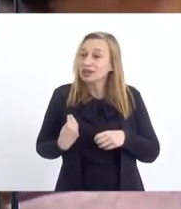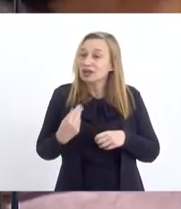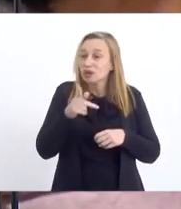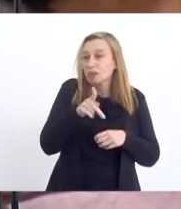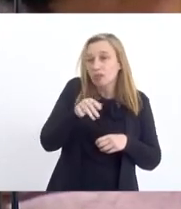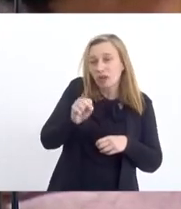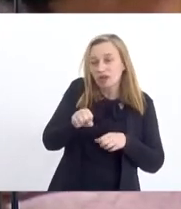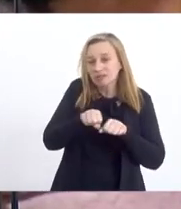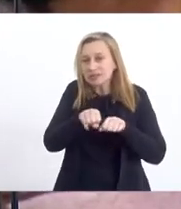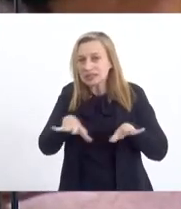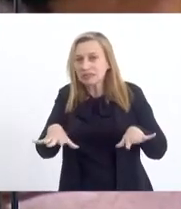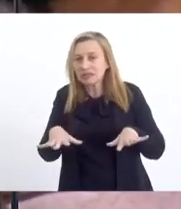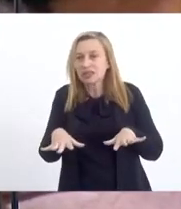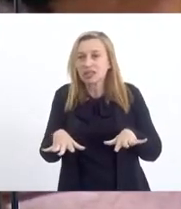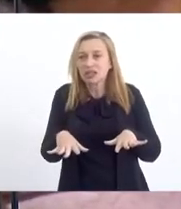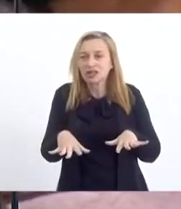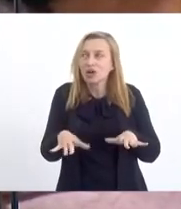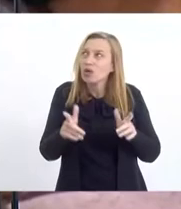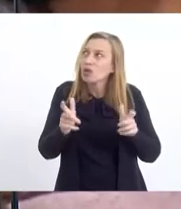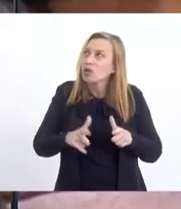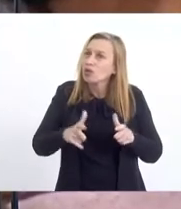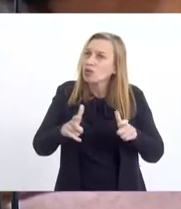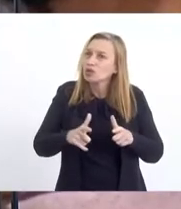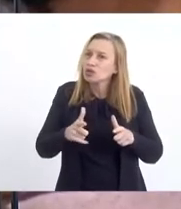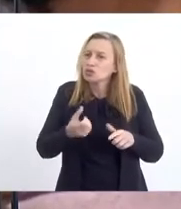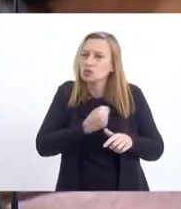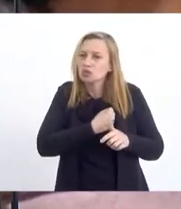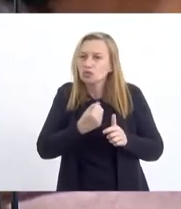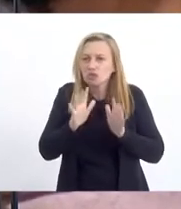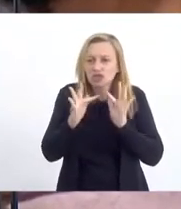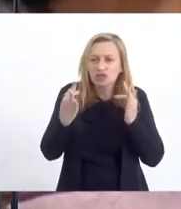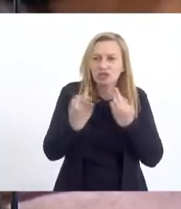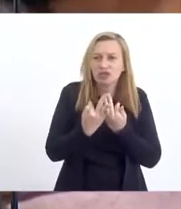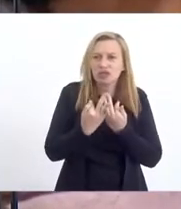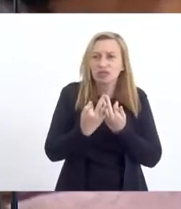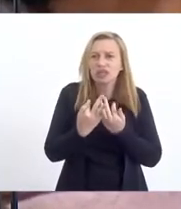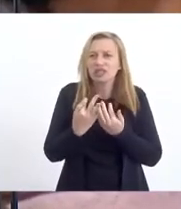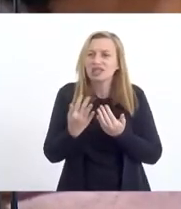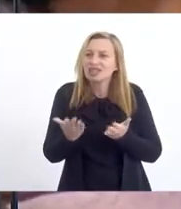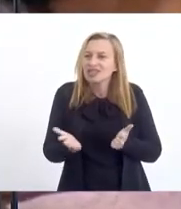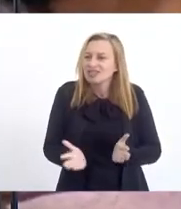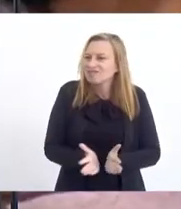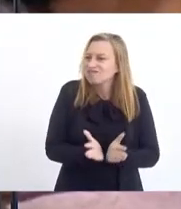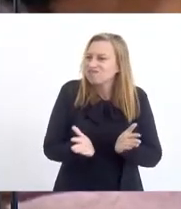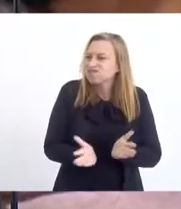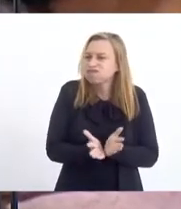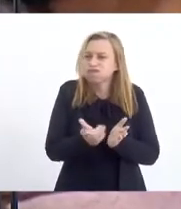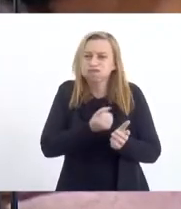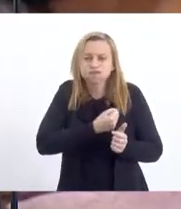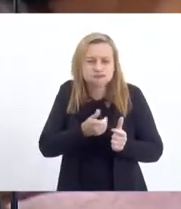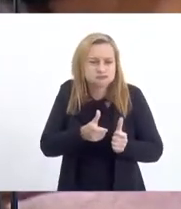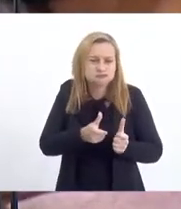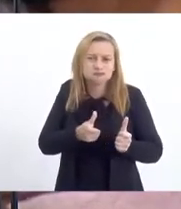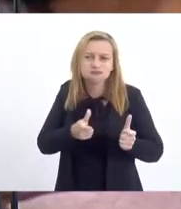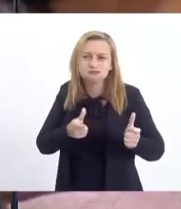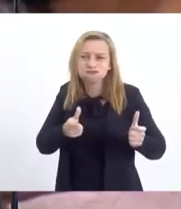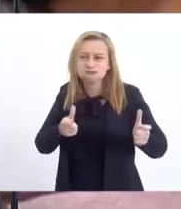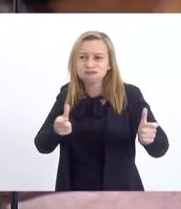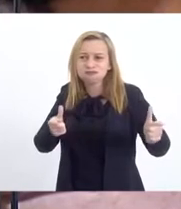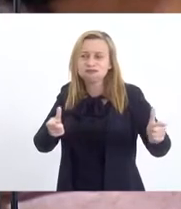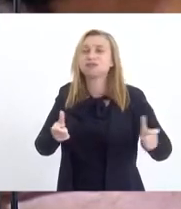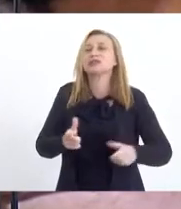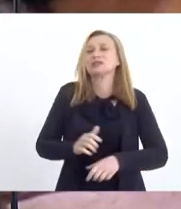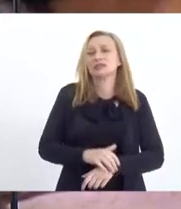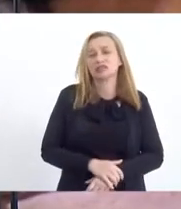uma pós-pandemia, onde o número de famílias que vivem em vulnerabilidade social cresceu, né,